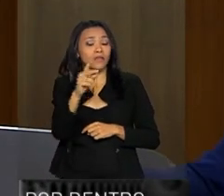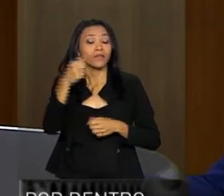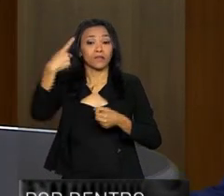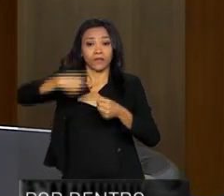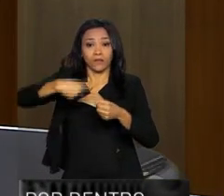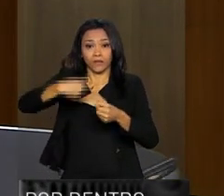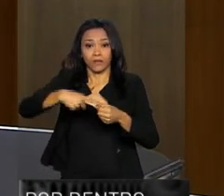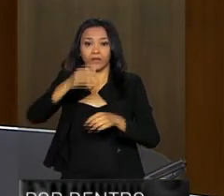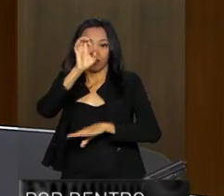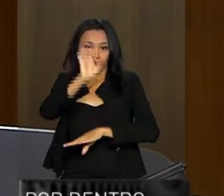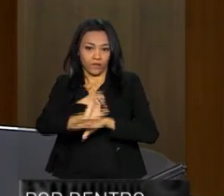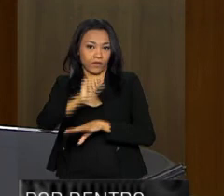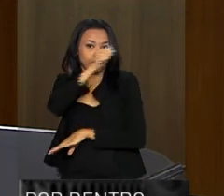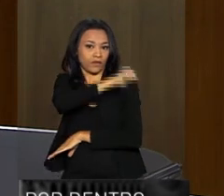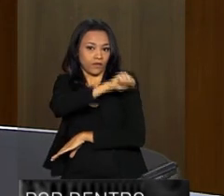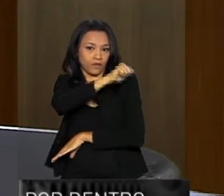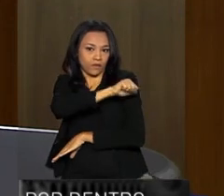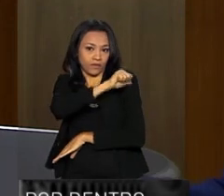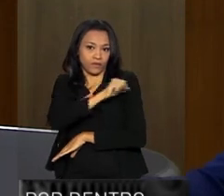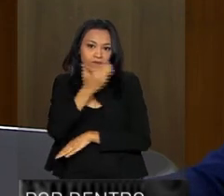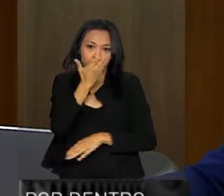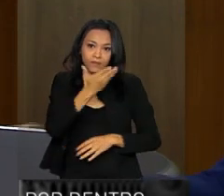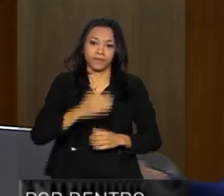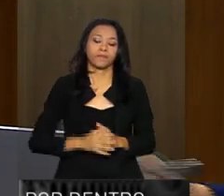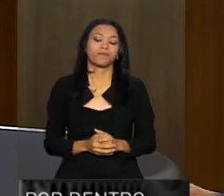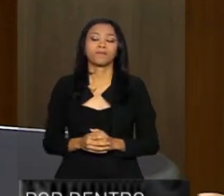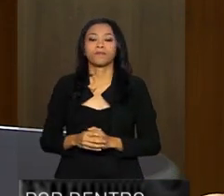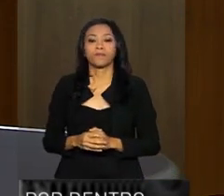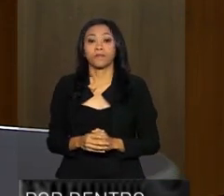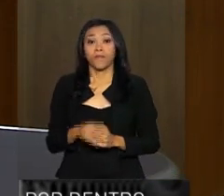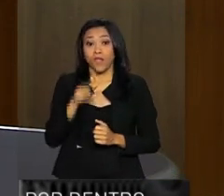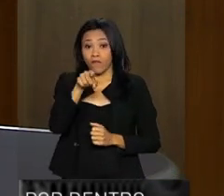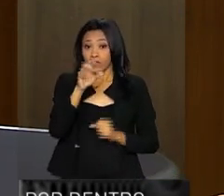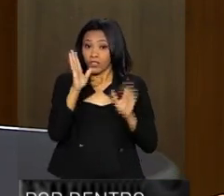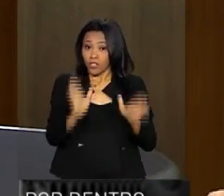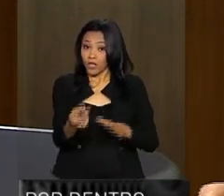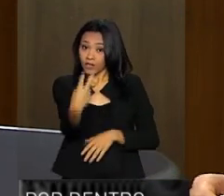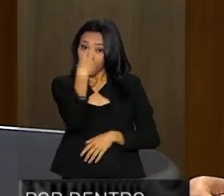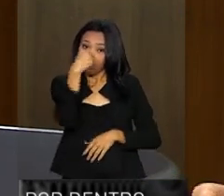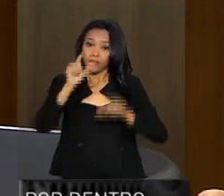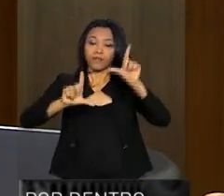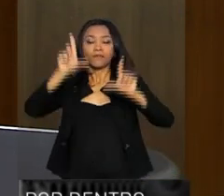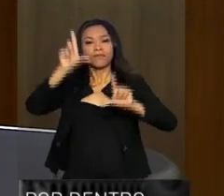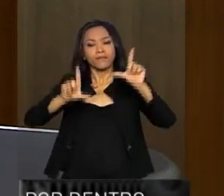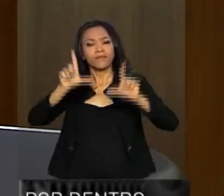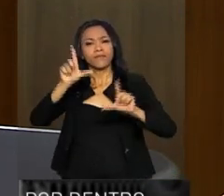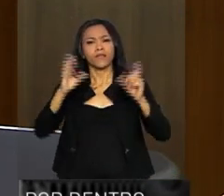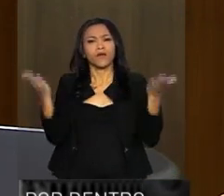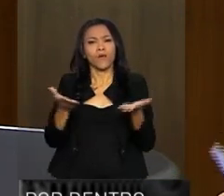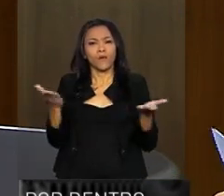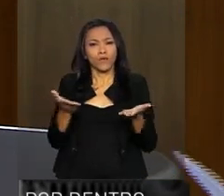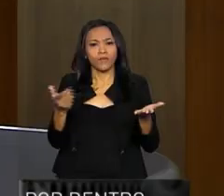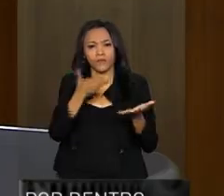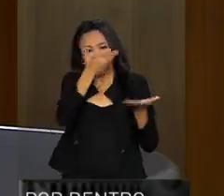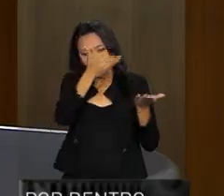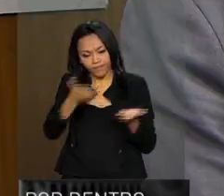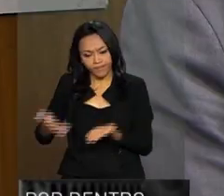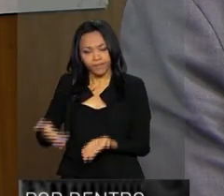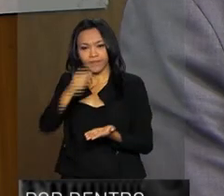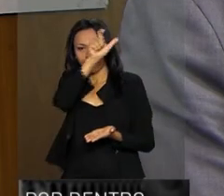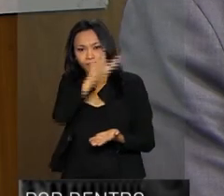1470 de campos dos goytacazes no rio de janeiro você está acompanhando o programa por dentro do governo que hoje recebe o ministro da cultura